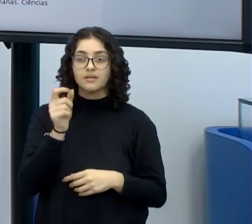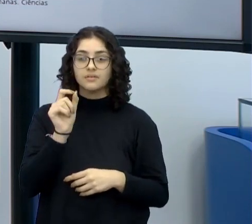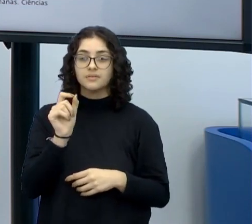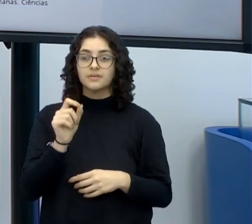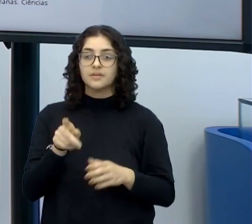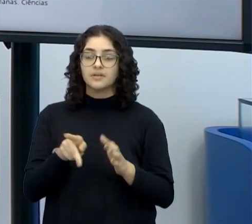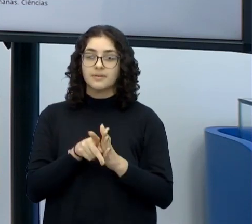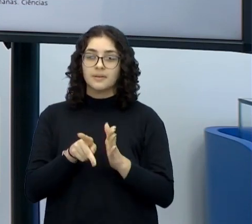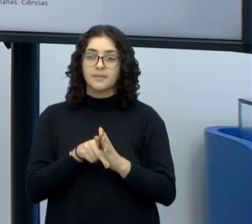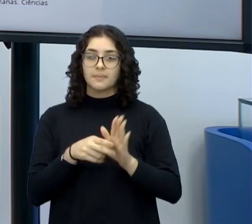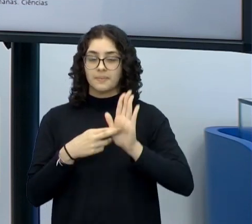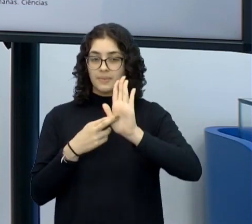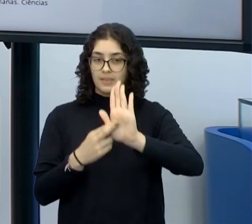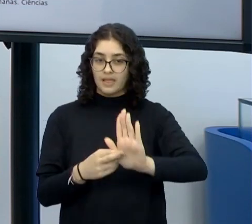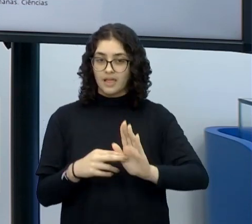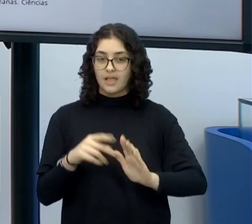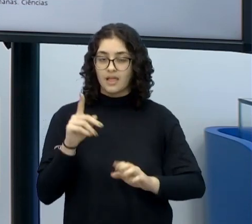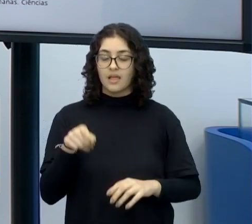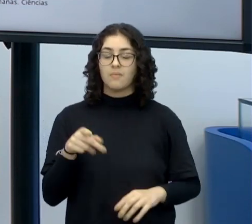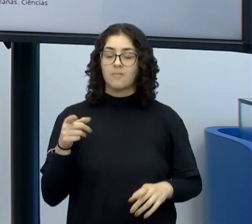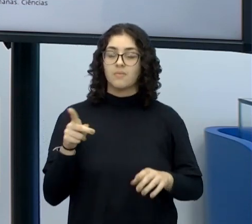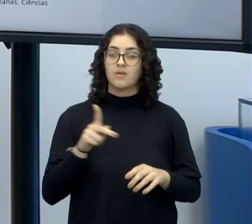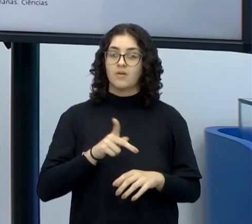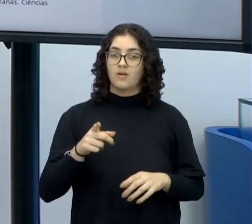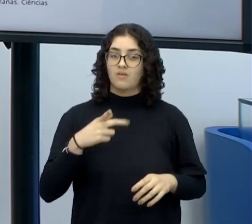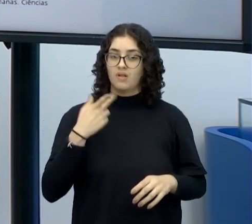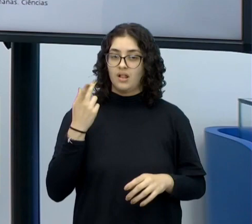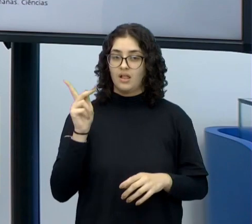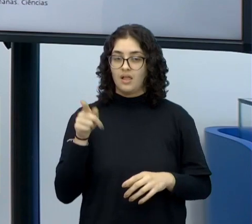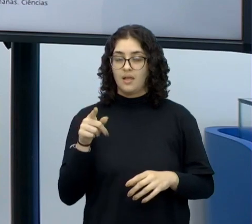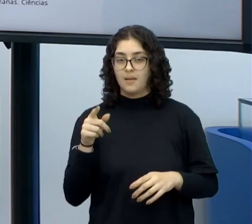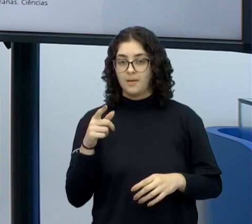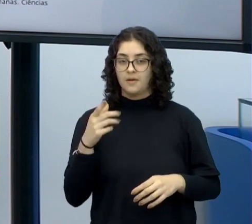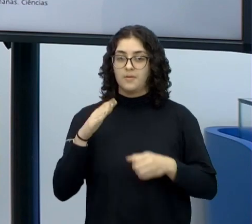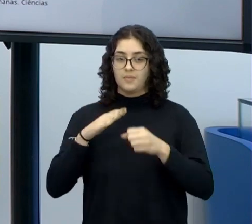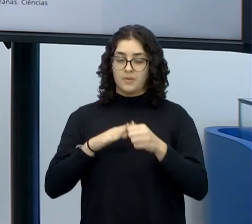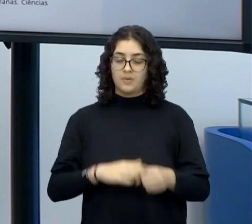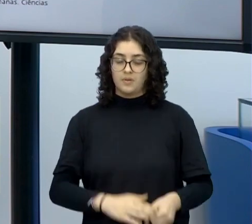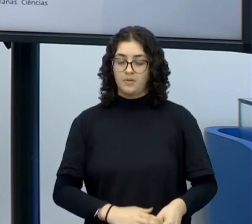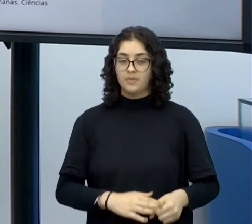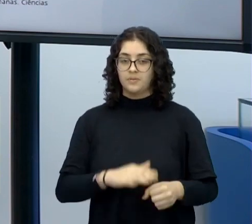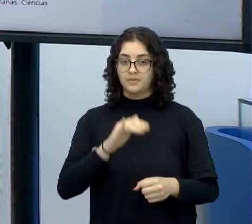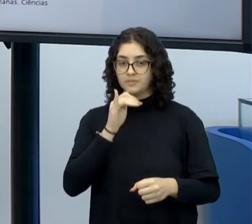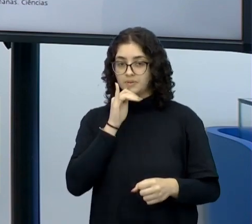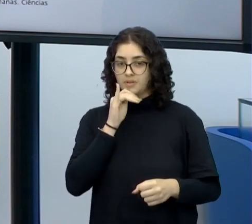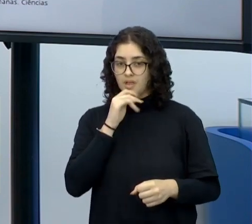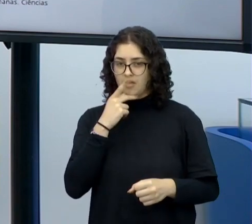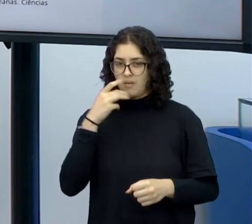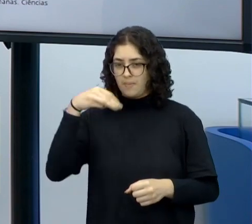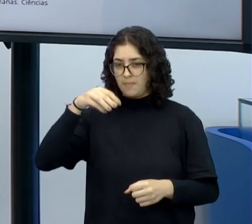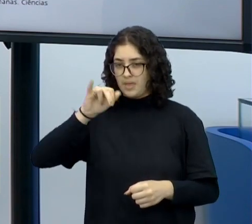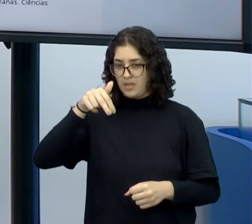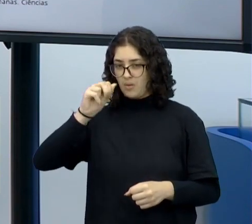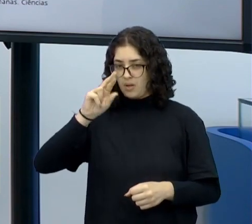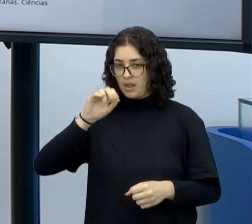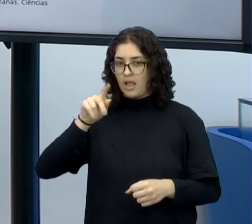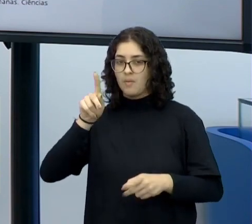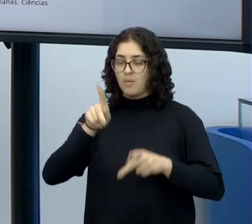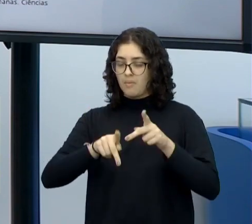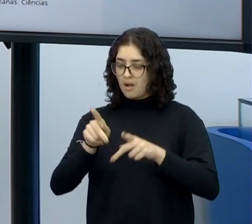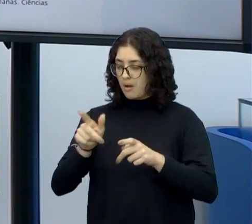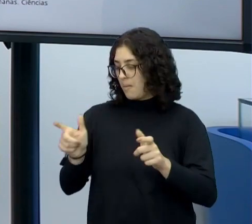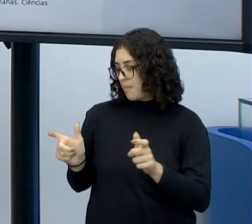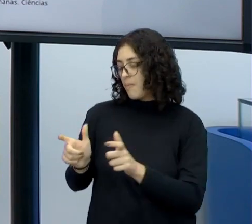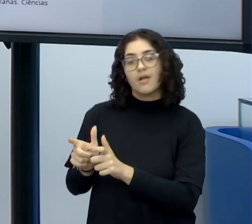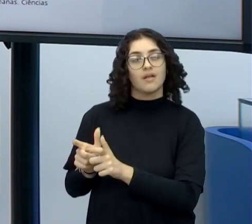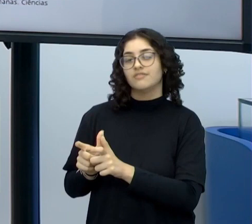que a questão da representatividade, quando o professor fala minorias, não quer dizer que o grupo representa a menor quantidade da população. Isso. Vamos enfatizar